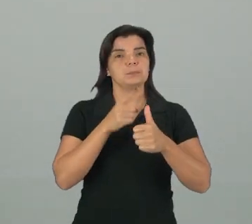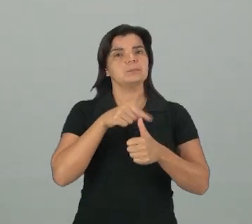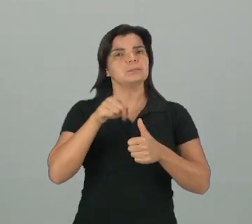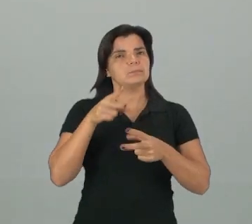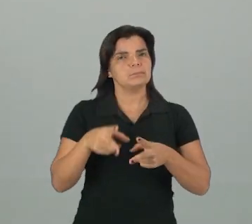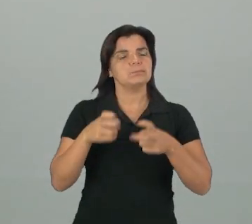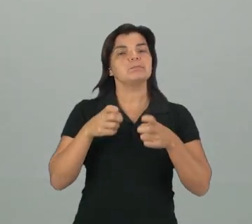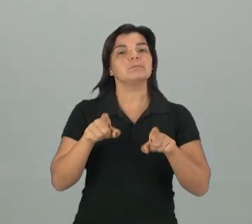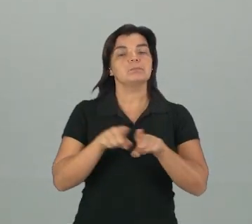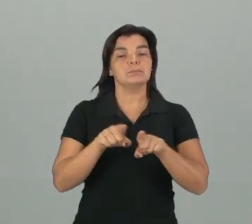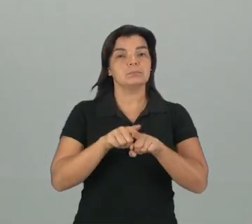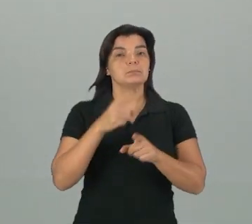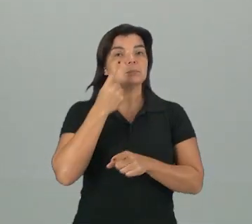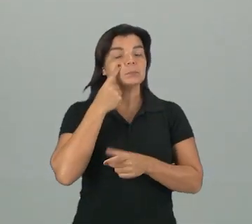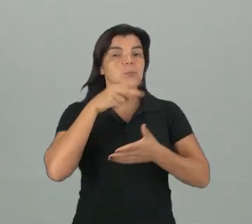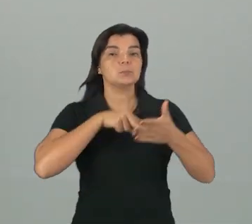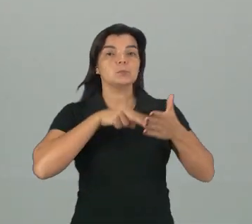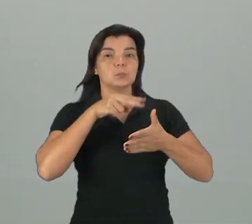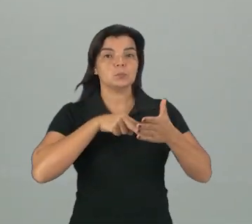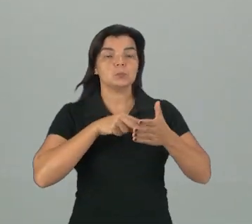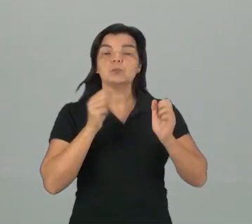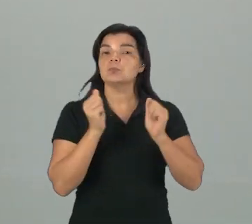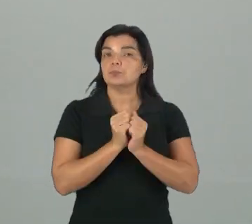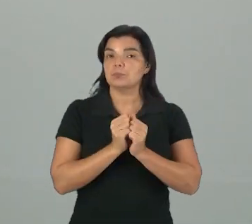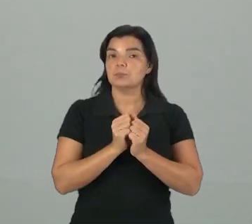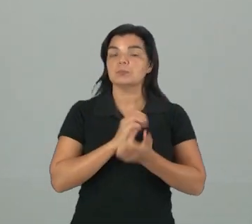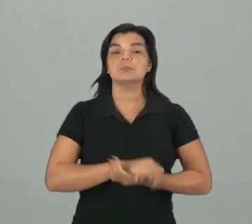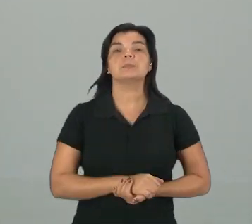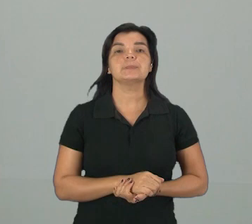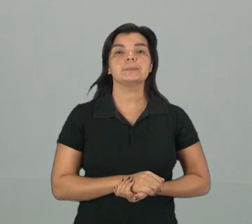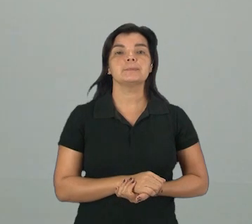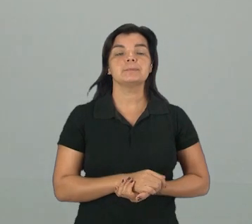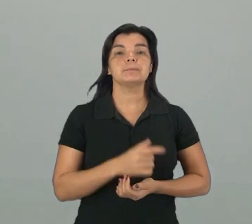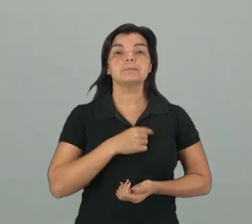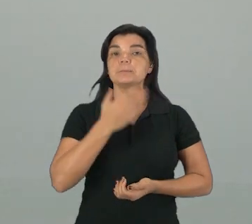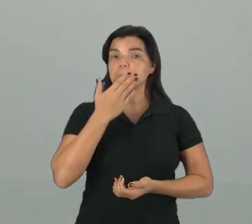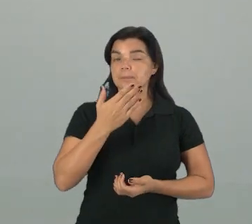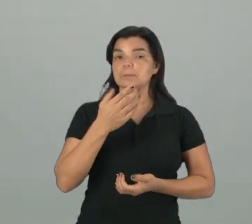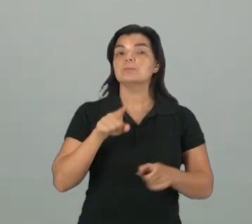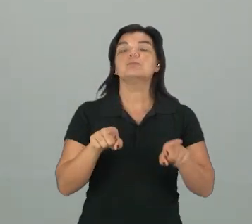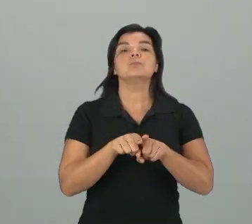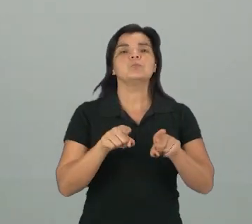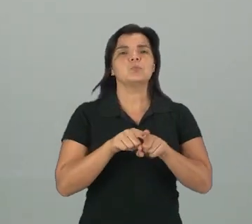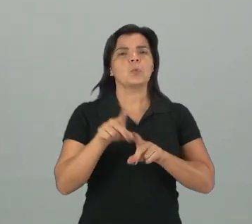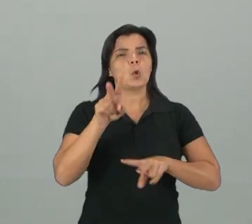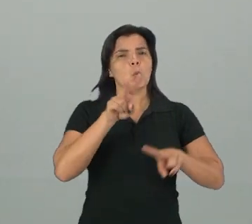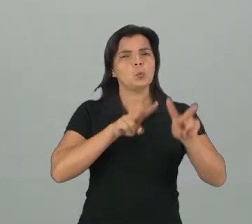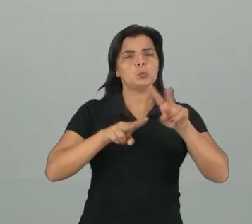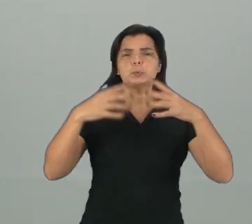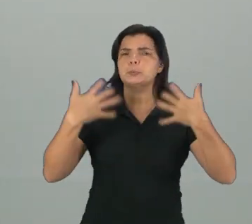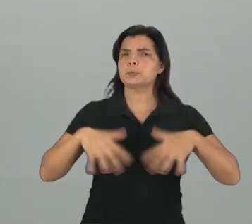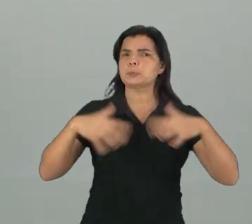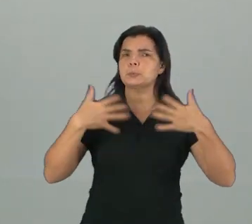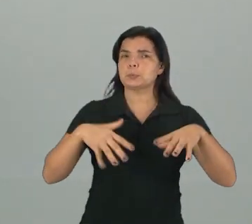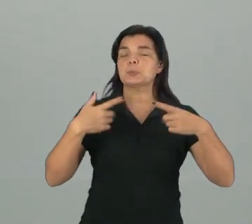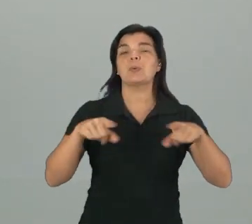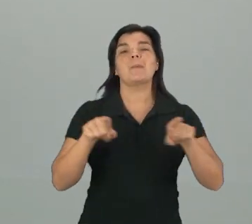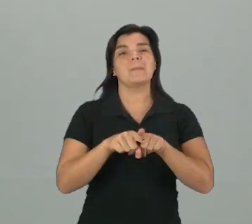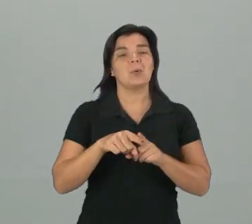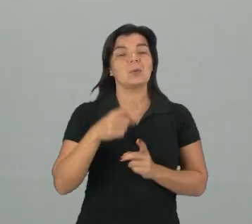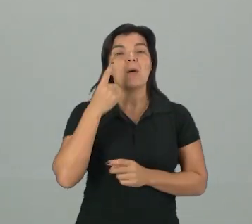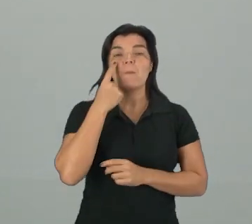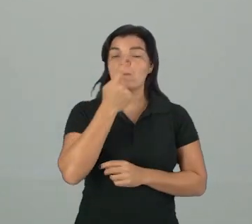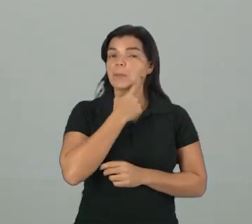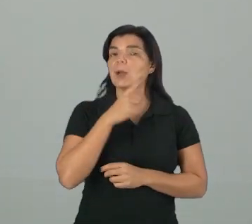vocês perceberam que nós acabamos de ler ali juntos que esse tipo de poluição pode causar desconforto à